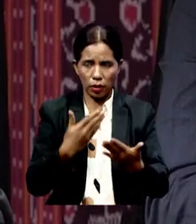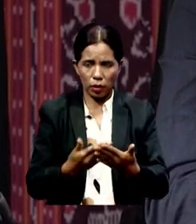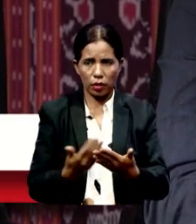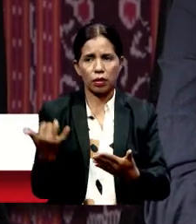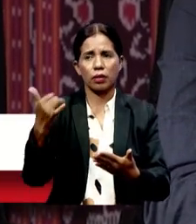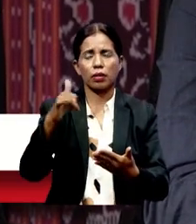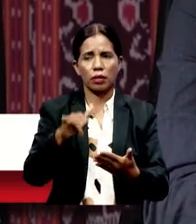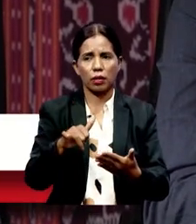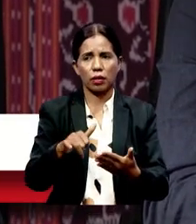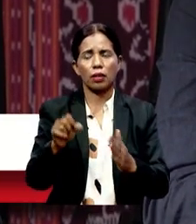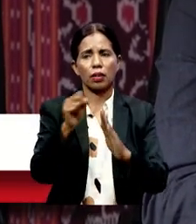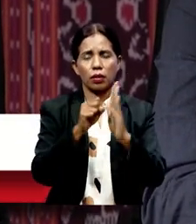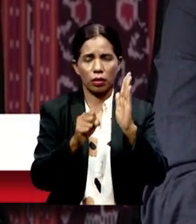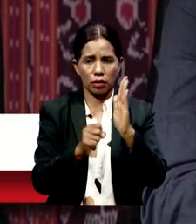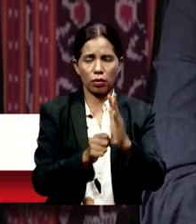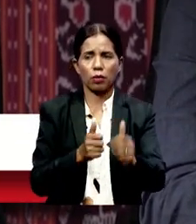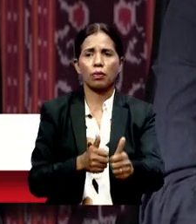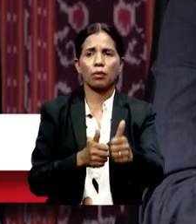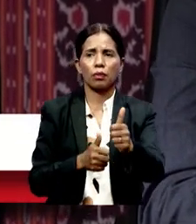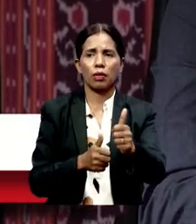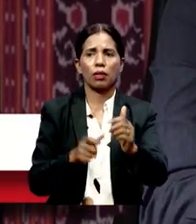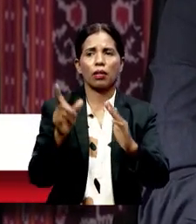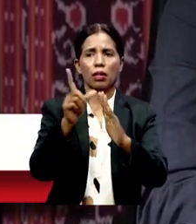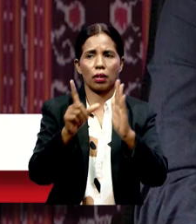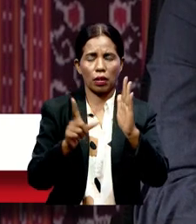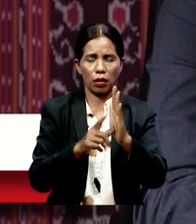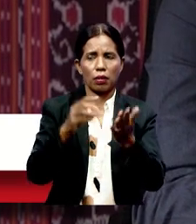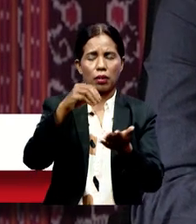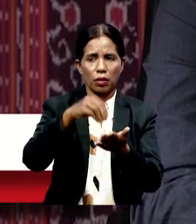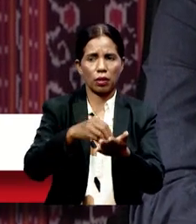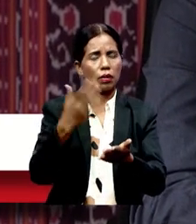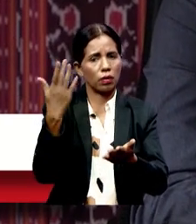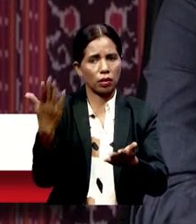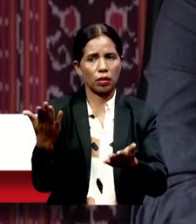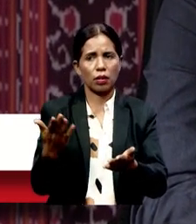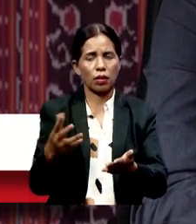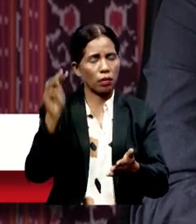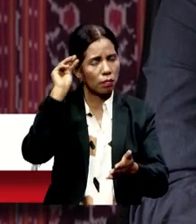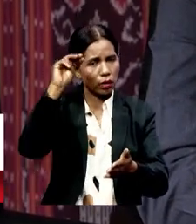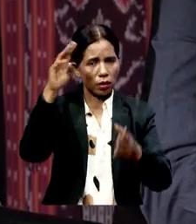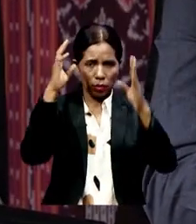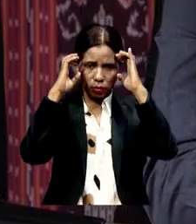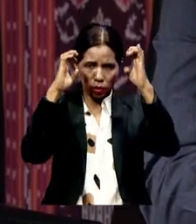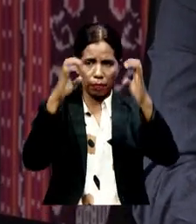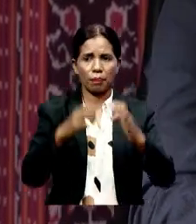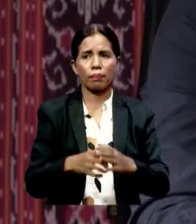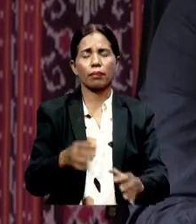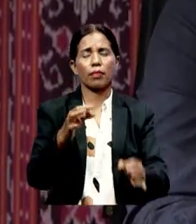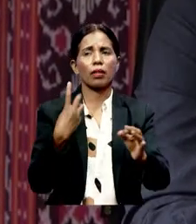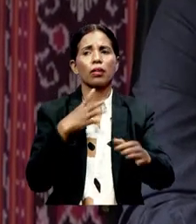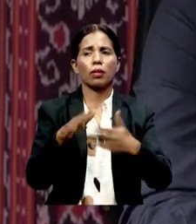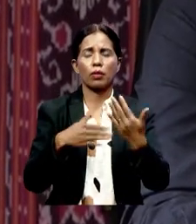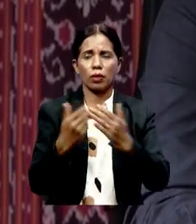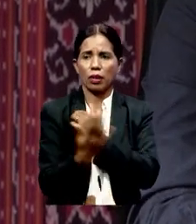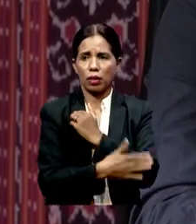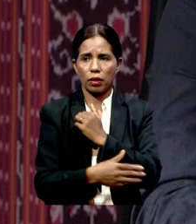ser minha estatuto tu ir lei nebe ma catur tia ona ia Ministério de Educação. Sim, e ta roto ia na sangue